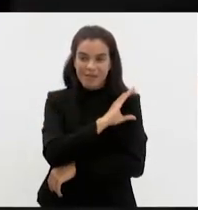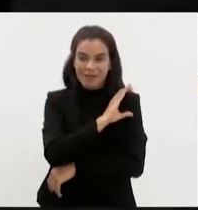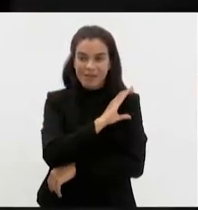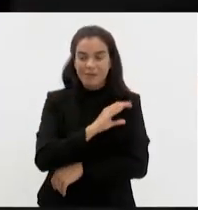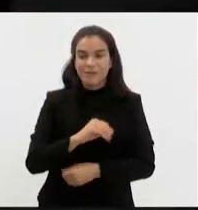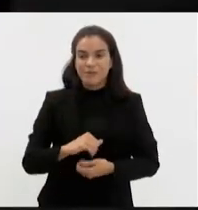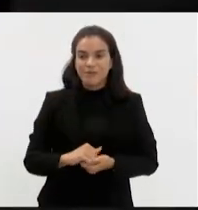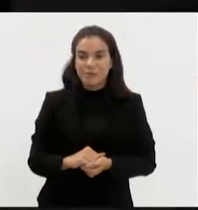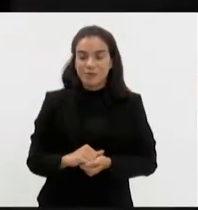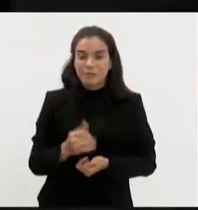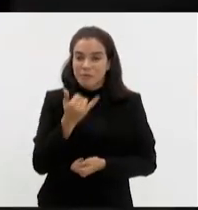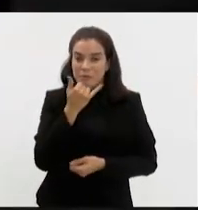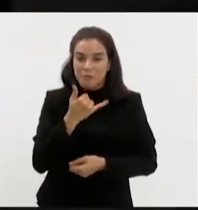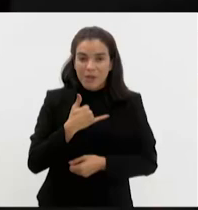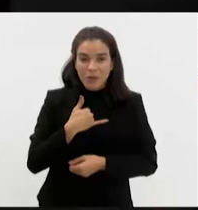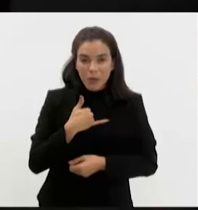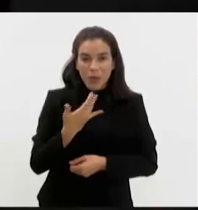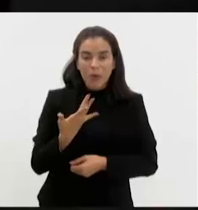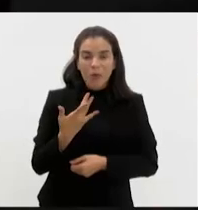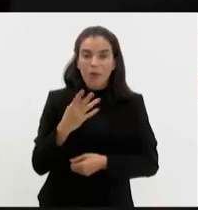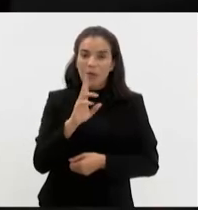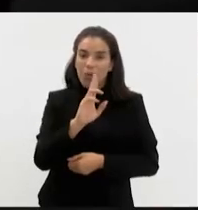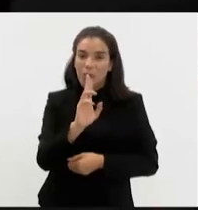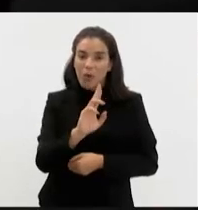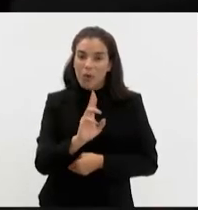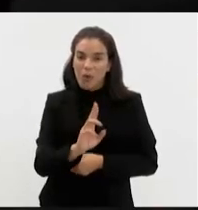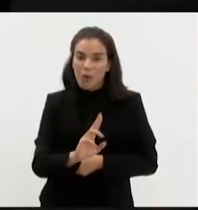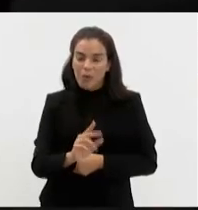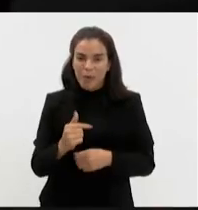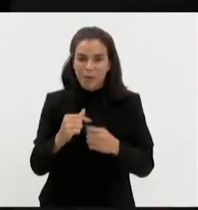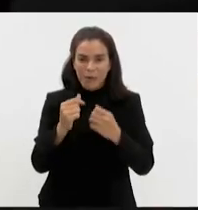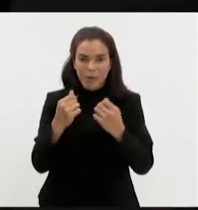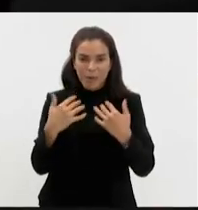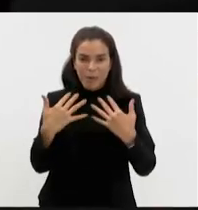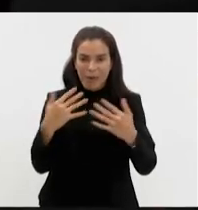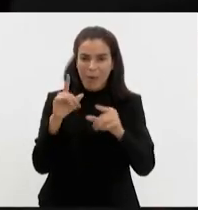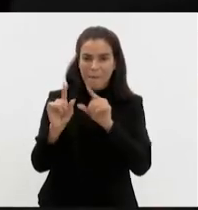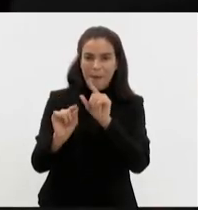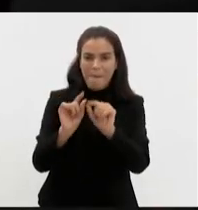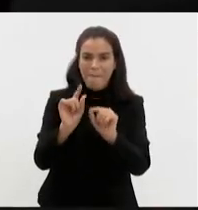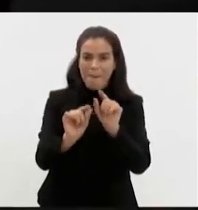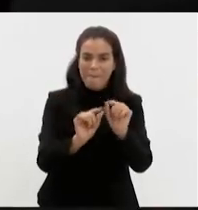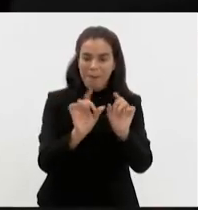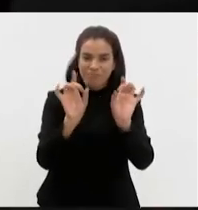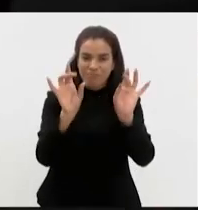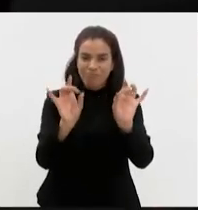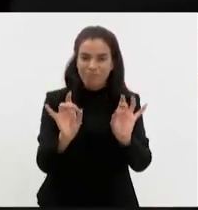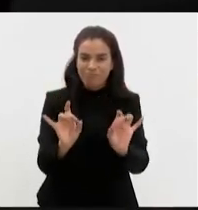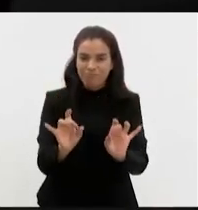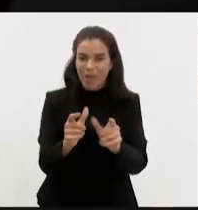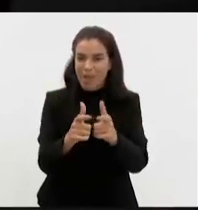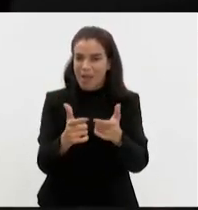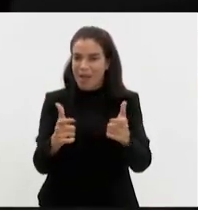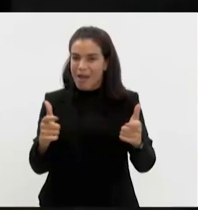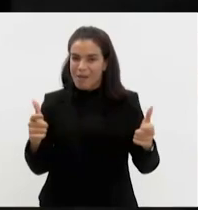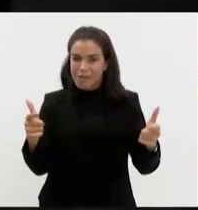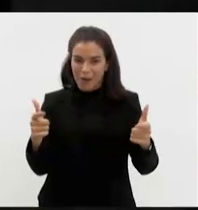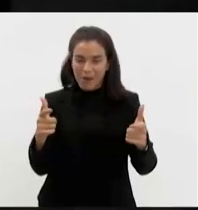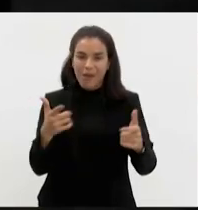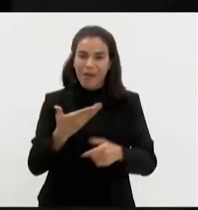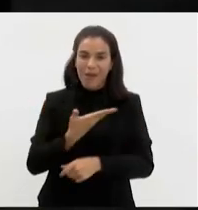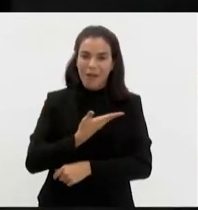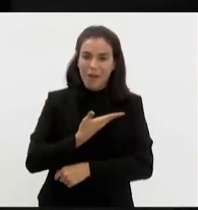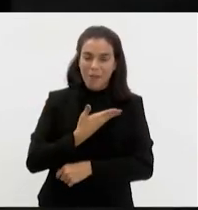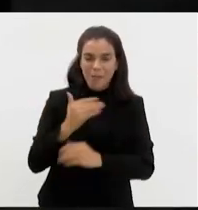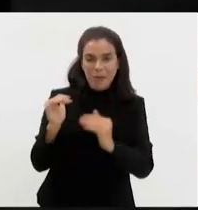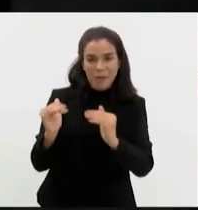aqueles que a gente não tá conseguindo nominar porque aqui é uma plateia muito selecionada cuja grande maioria é composta de amigos